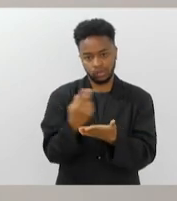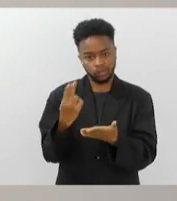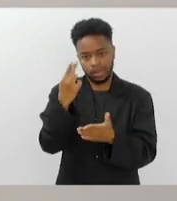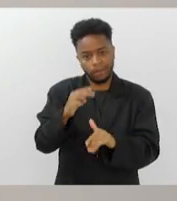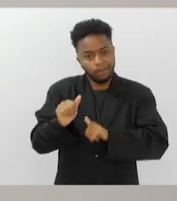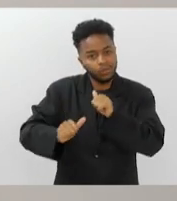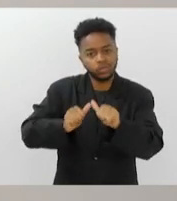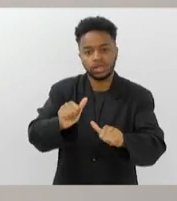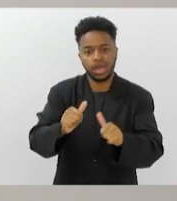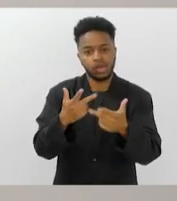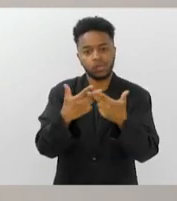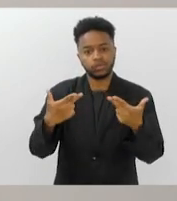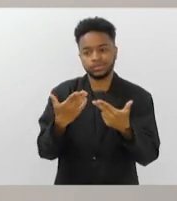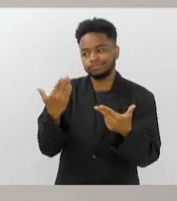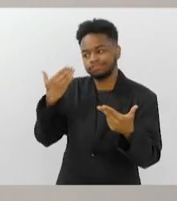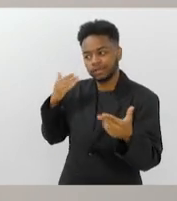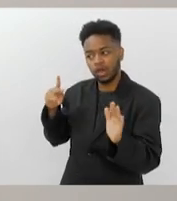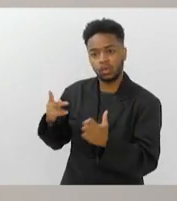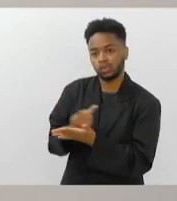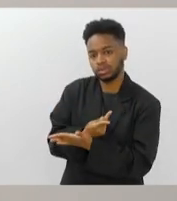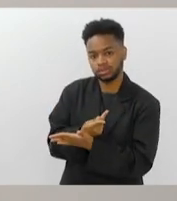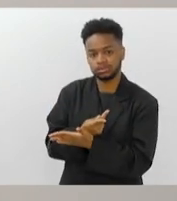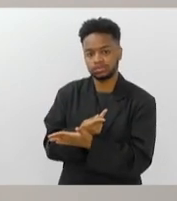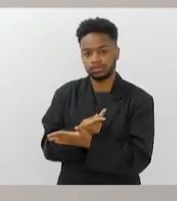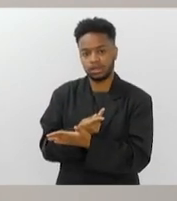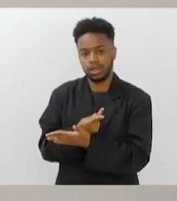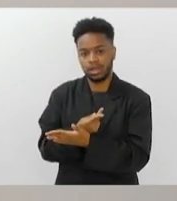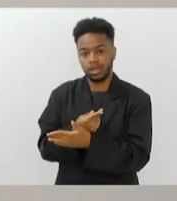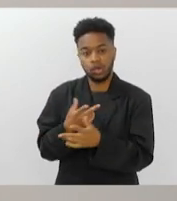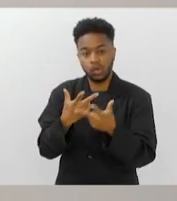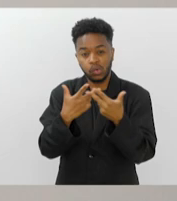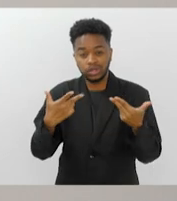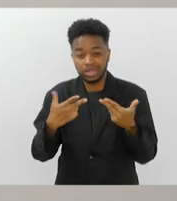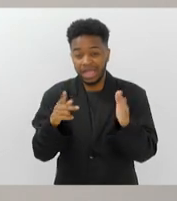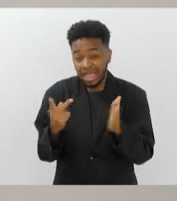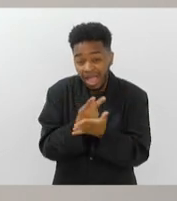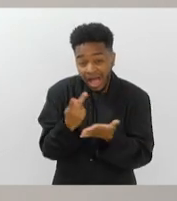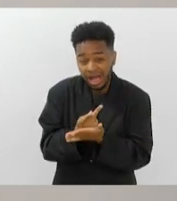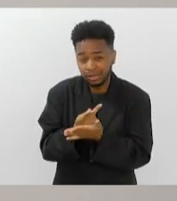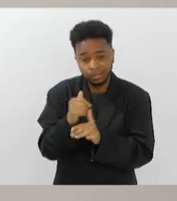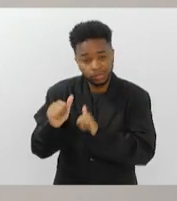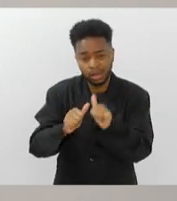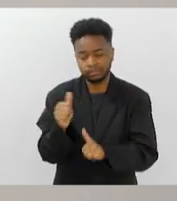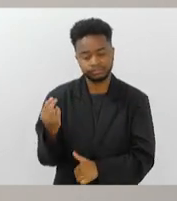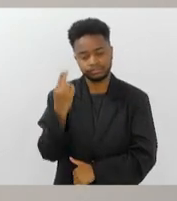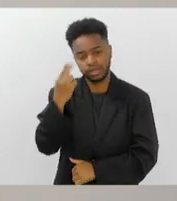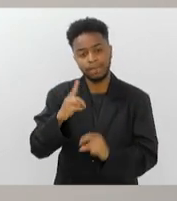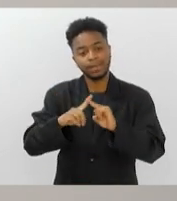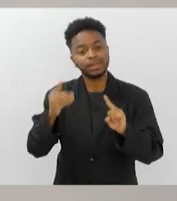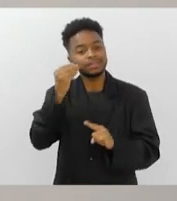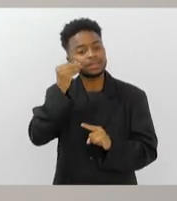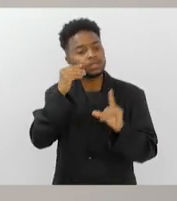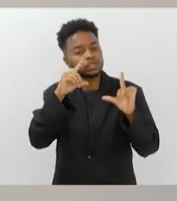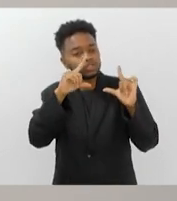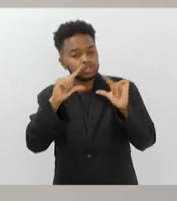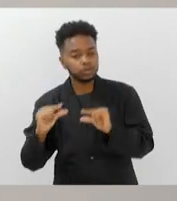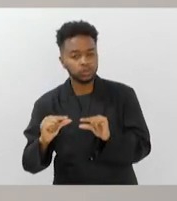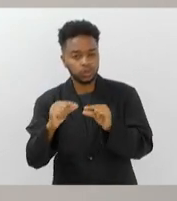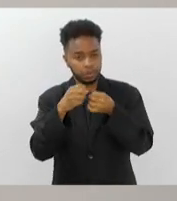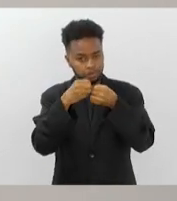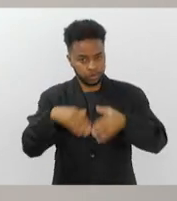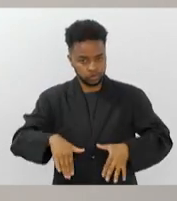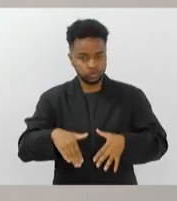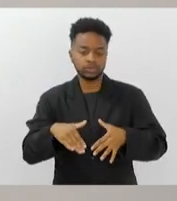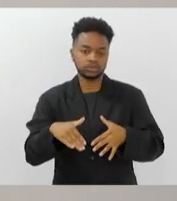já foi feito que é aconteceu de erros etc mas eh tentando Minimizar essa esses